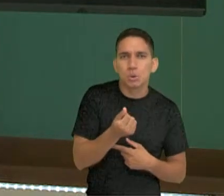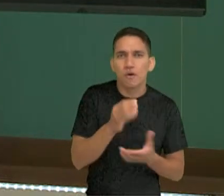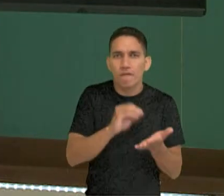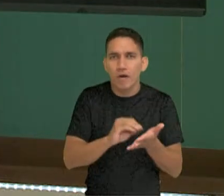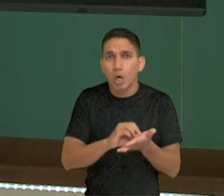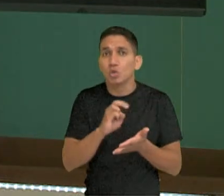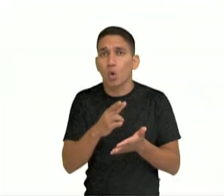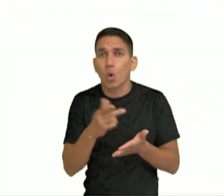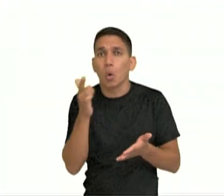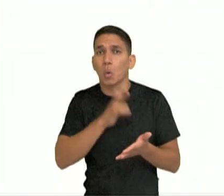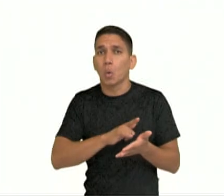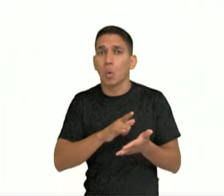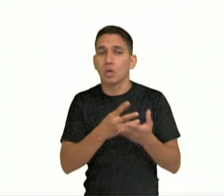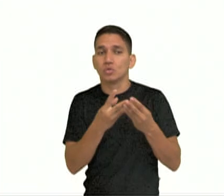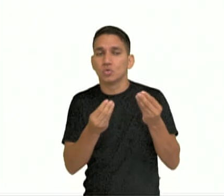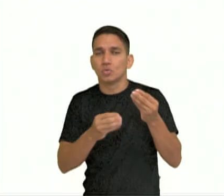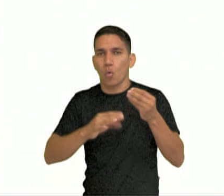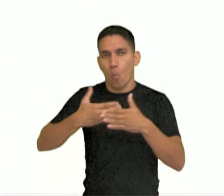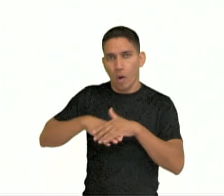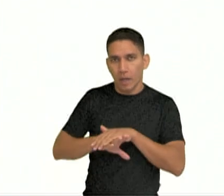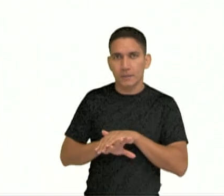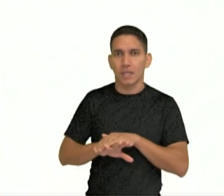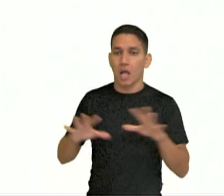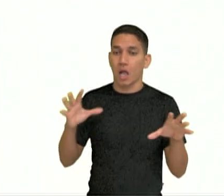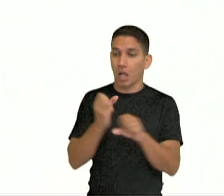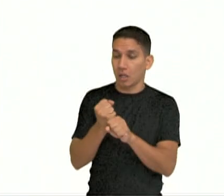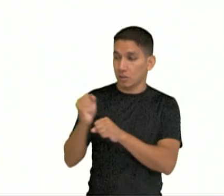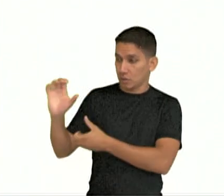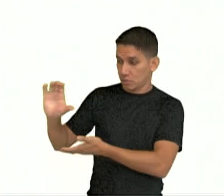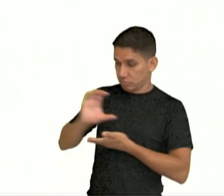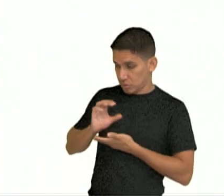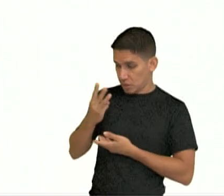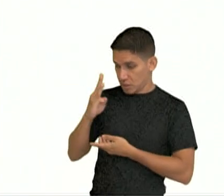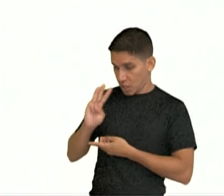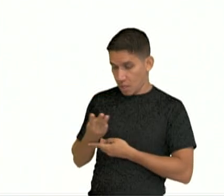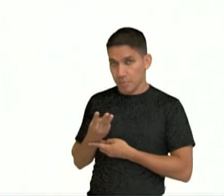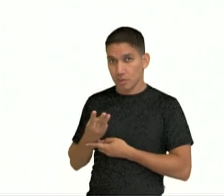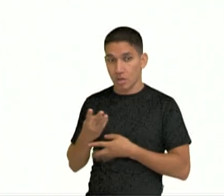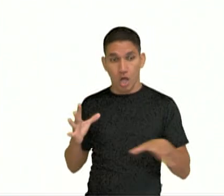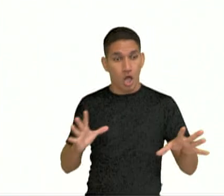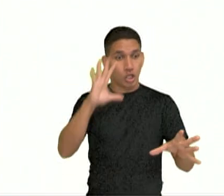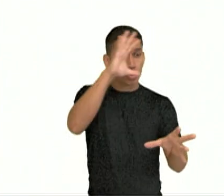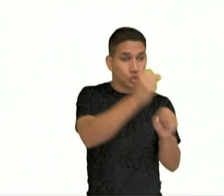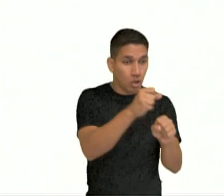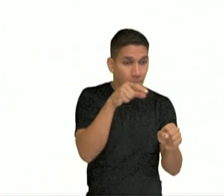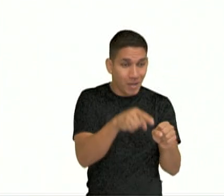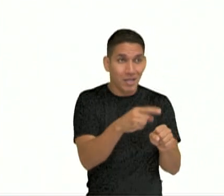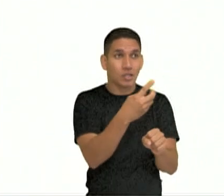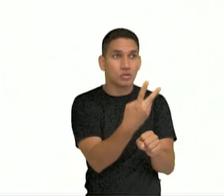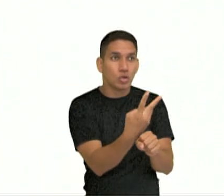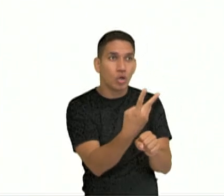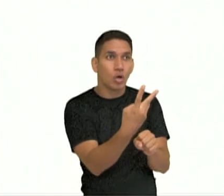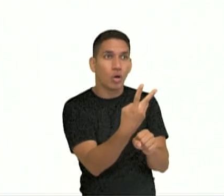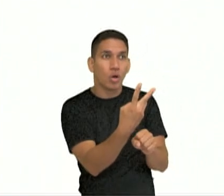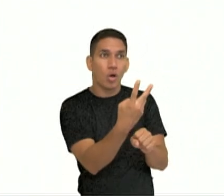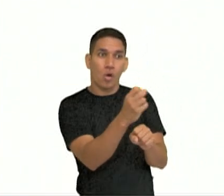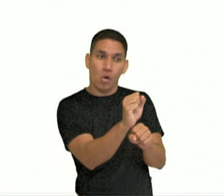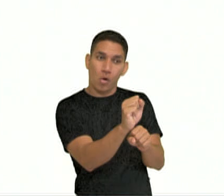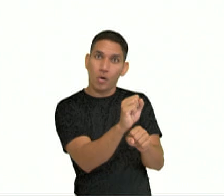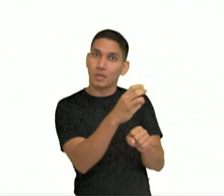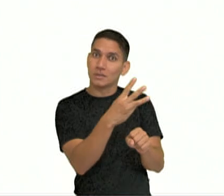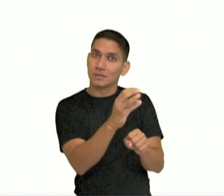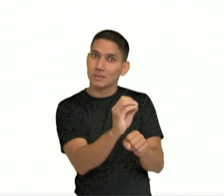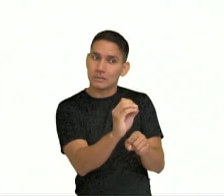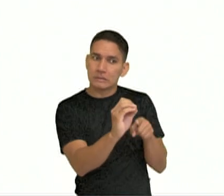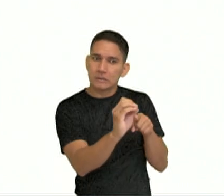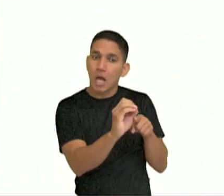de 3 mil. Somando todos os gastos, deu 2.830. O saldo do mês,